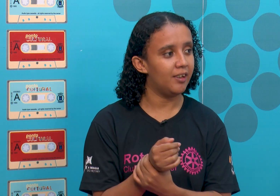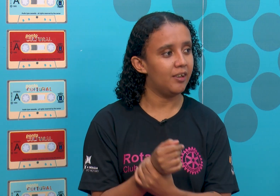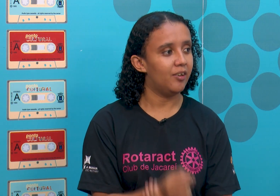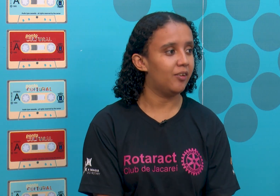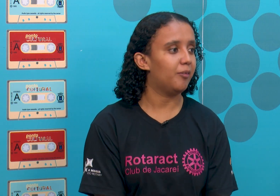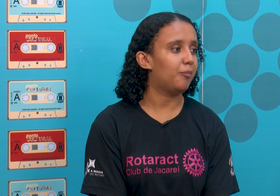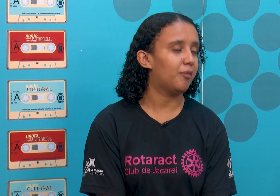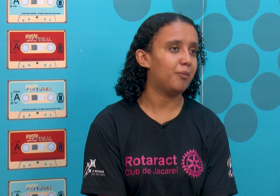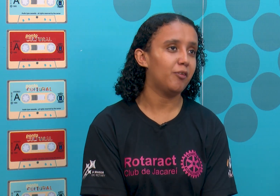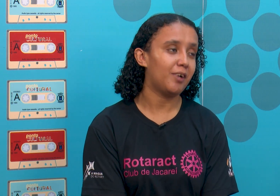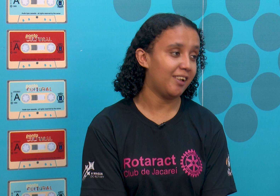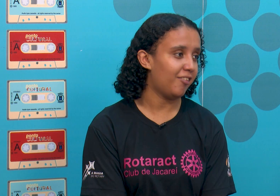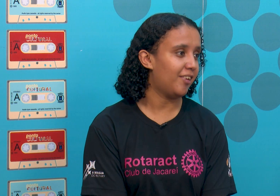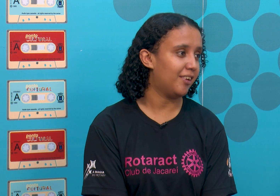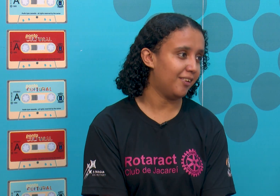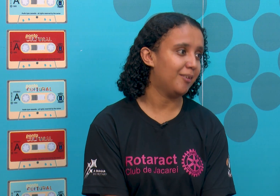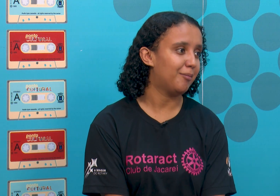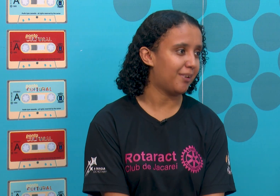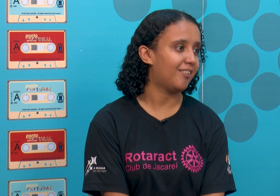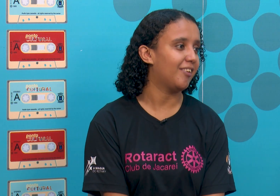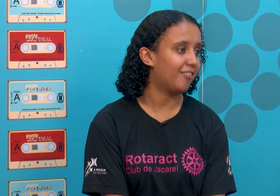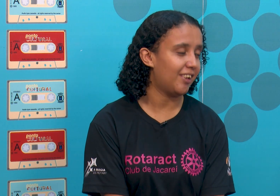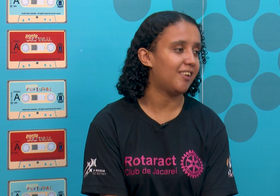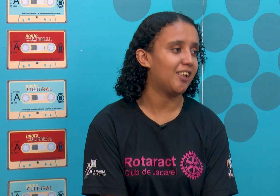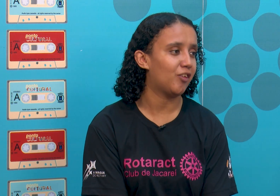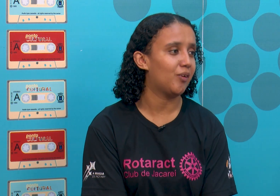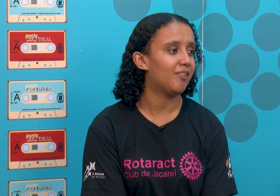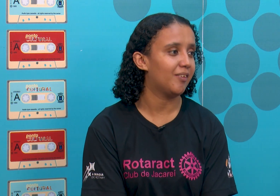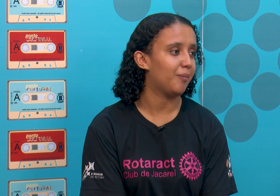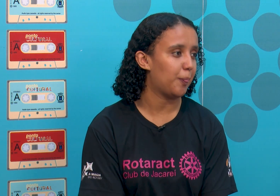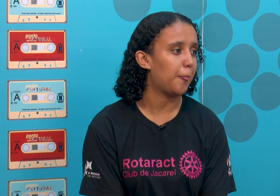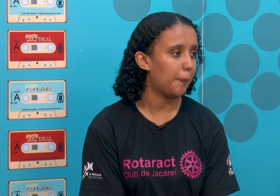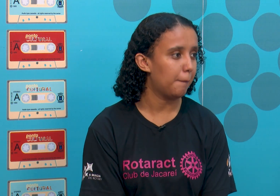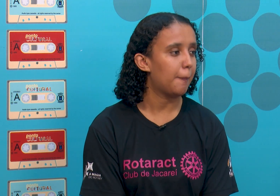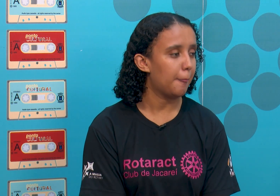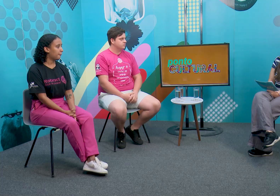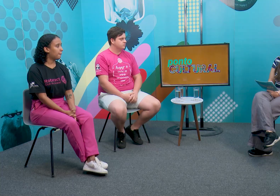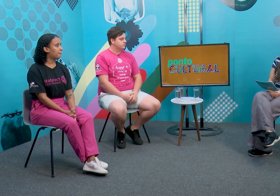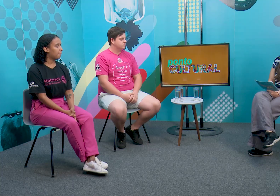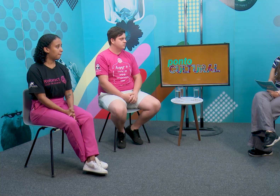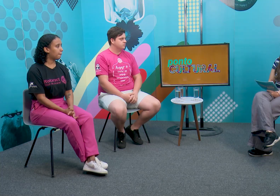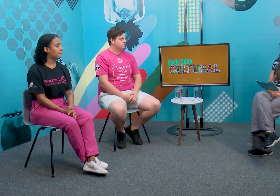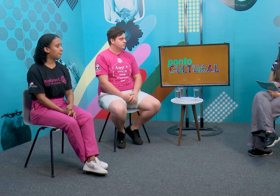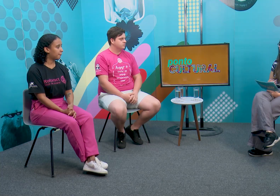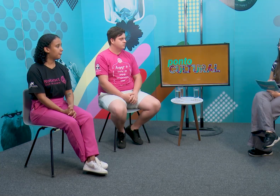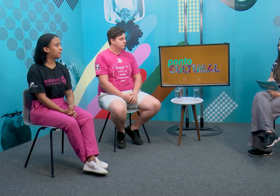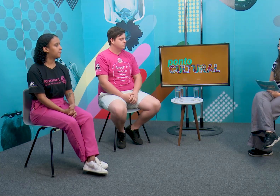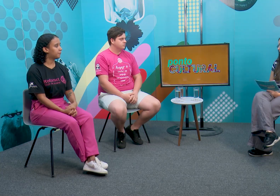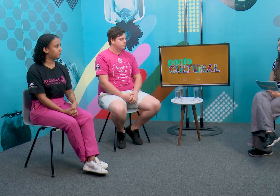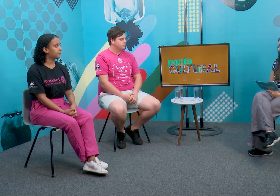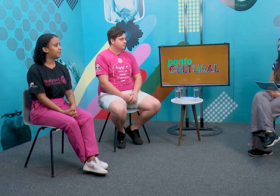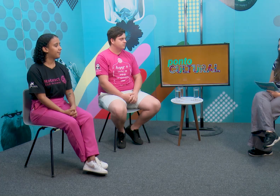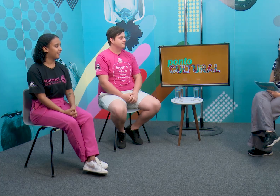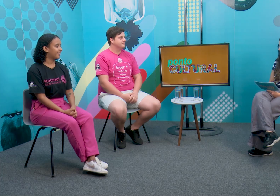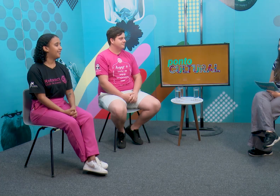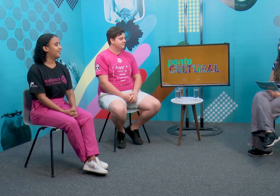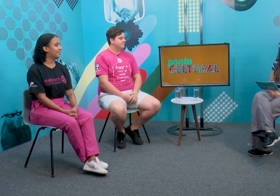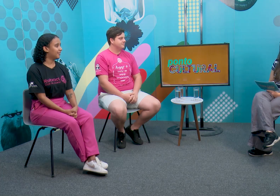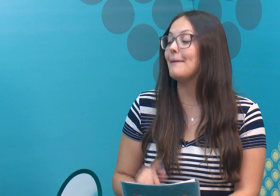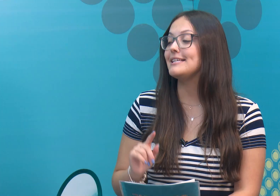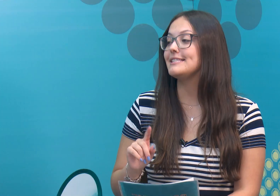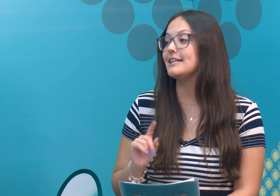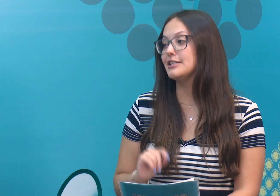R$5 por caixinha para ser realizada essa doação. E, pessoal, a gente está chegando no final da nossa